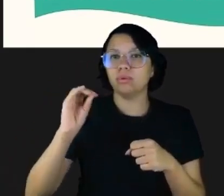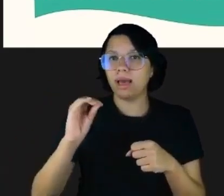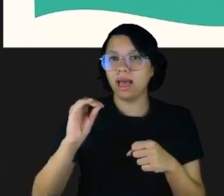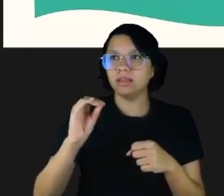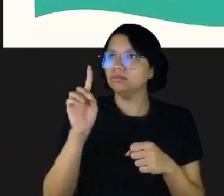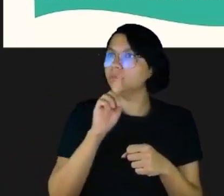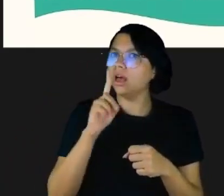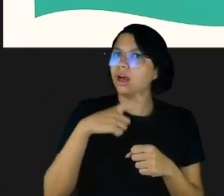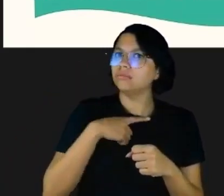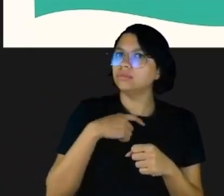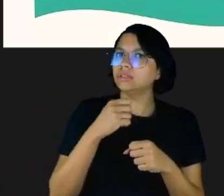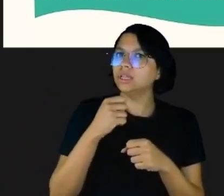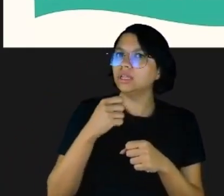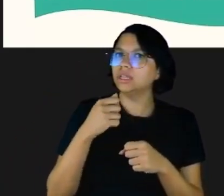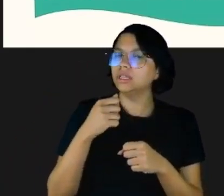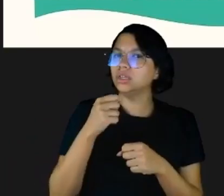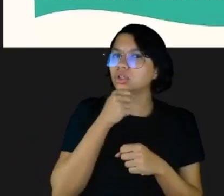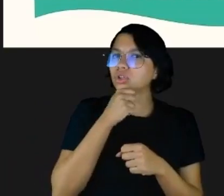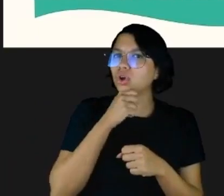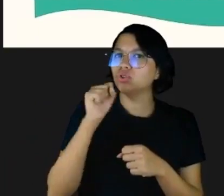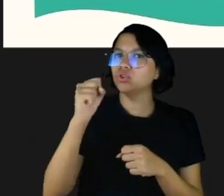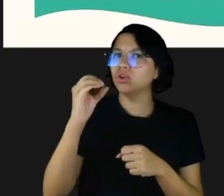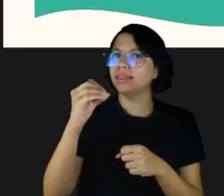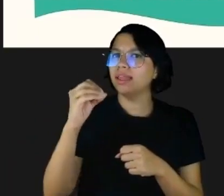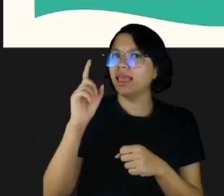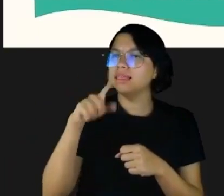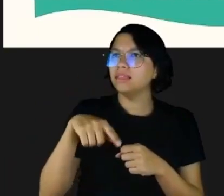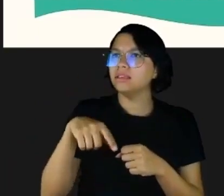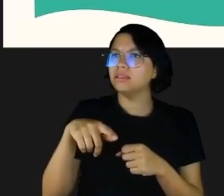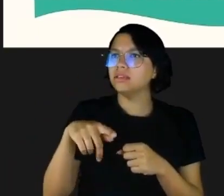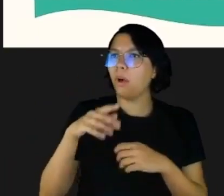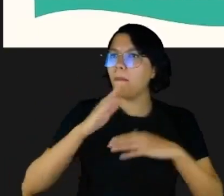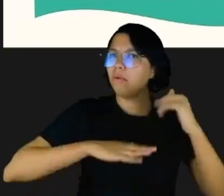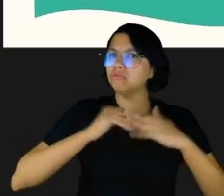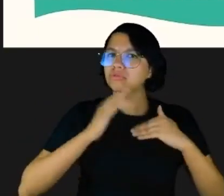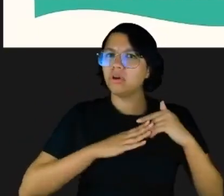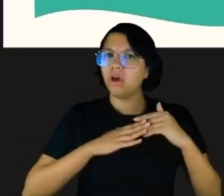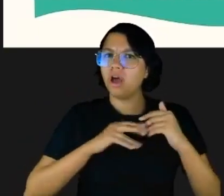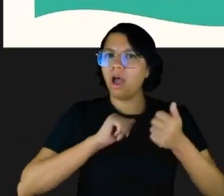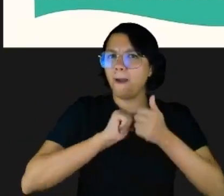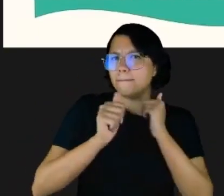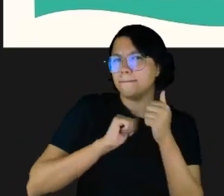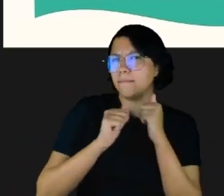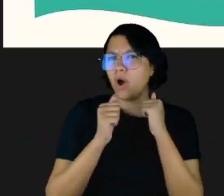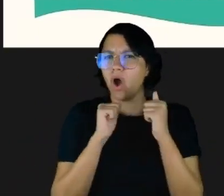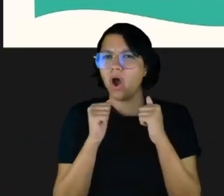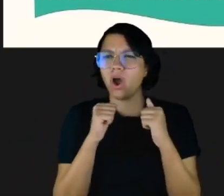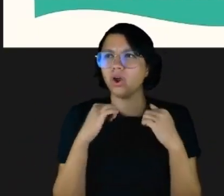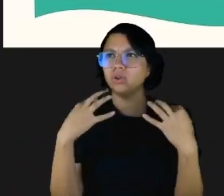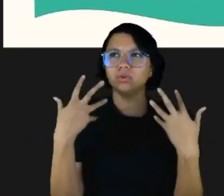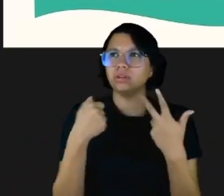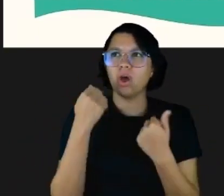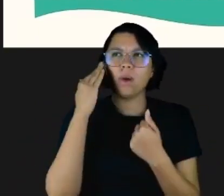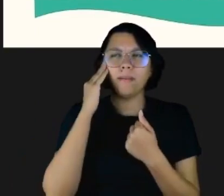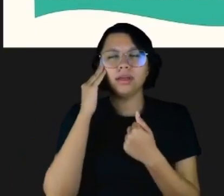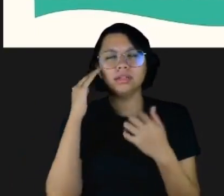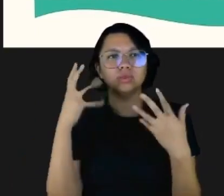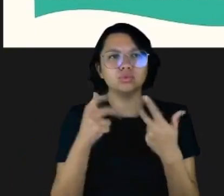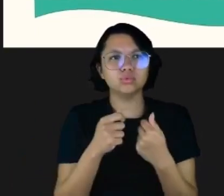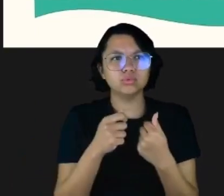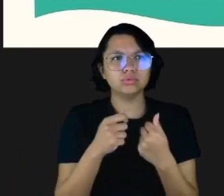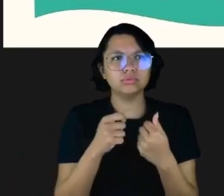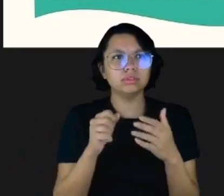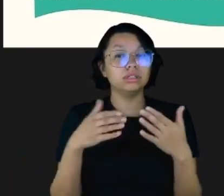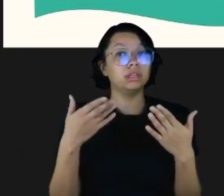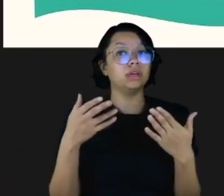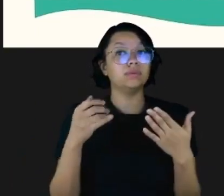80 que estão atletas. Tem idosos de 90 completamente lúcidos. Se não acontece